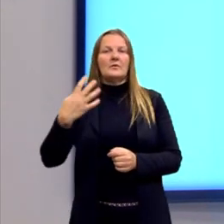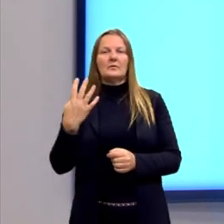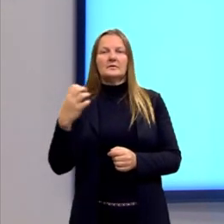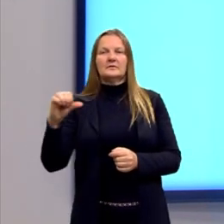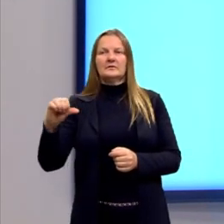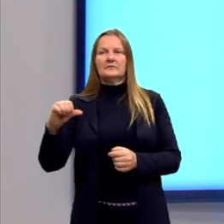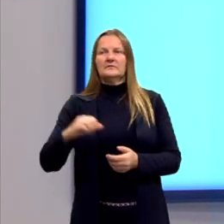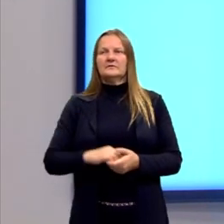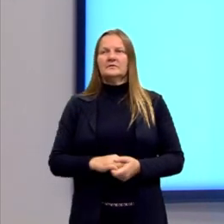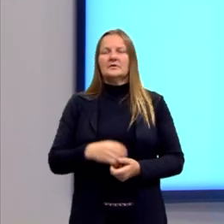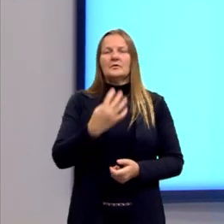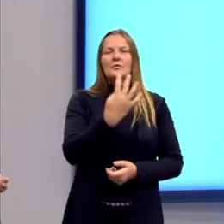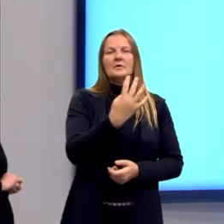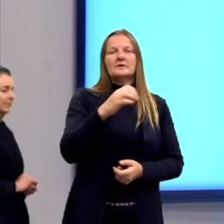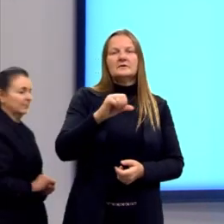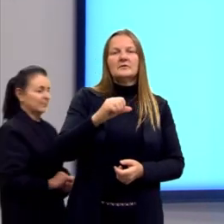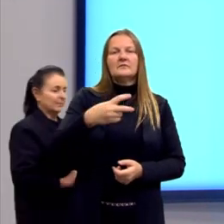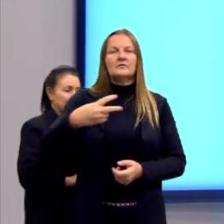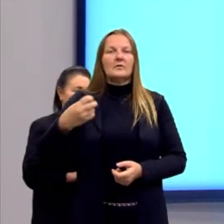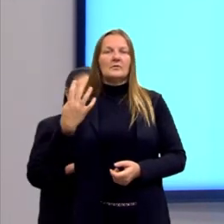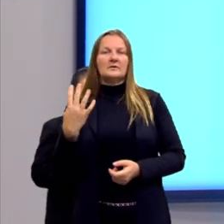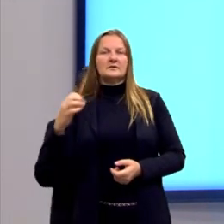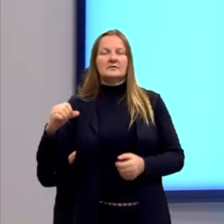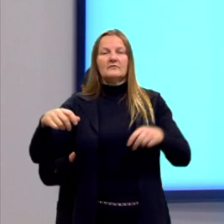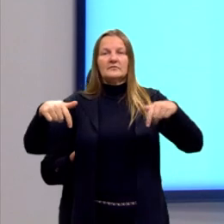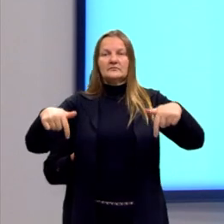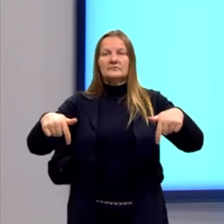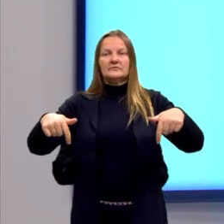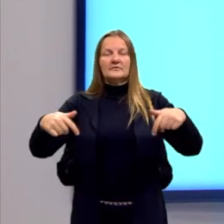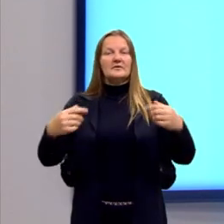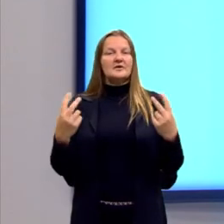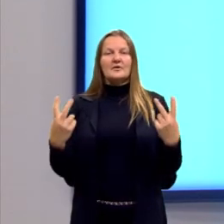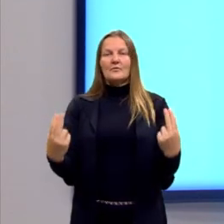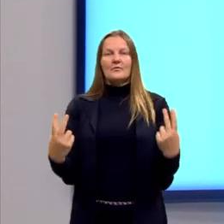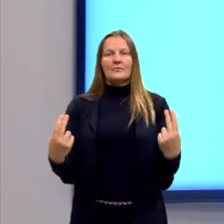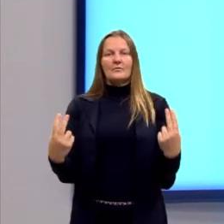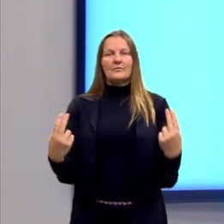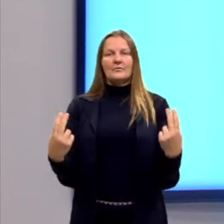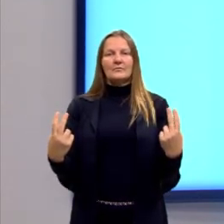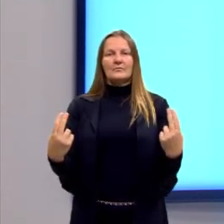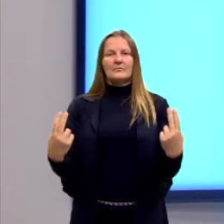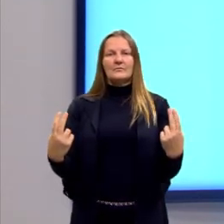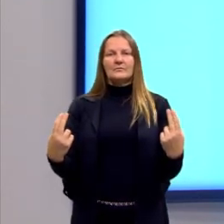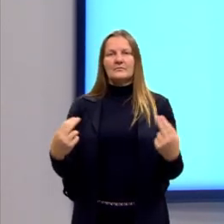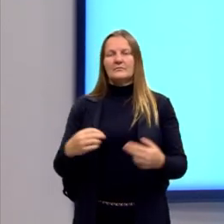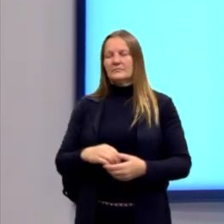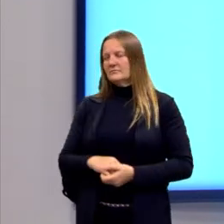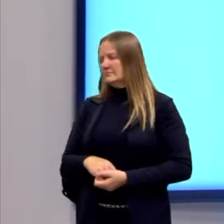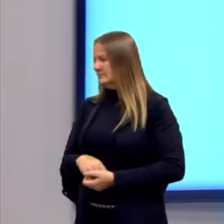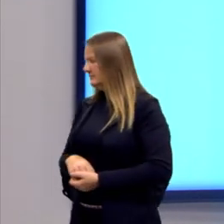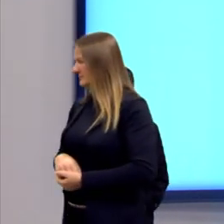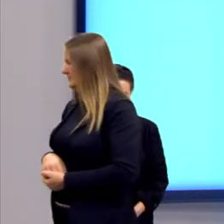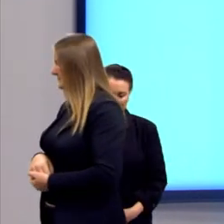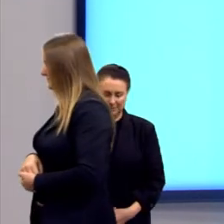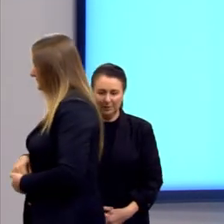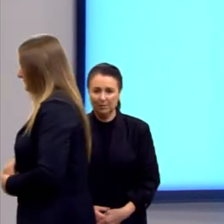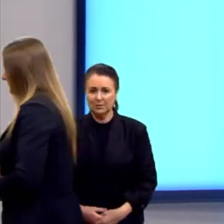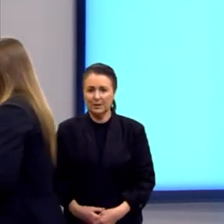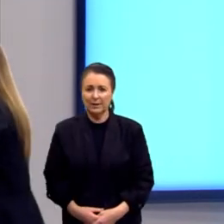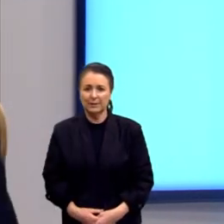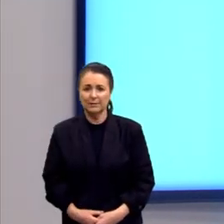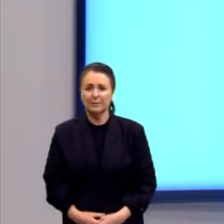49 então 49 é igual a 49 né fazendo substituição de 7 ao quadrado pelo resultado